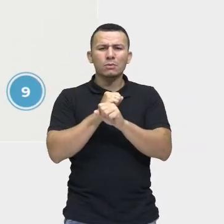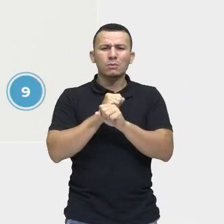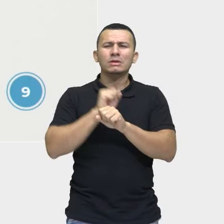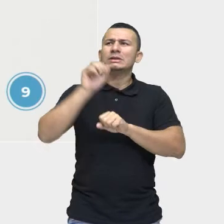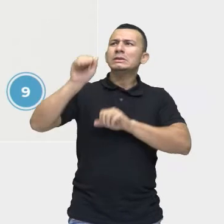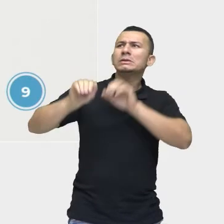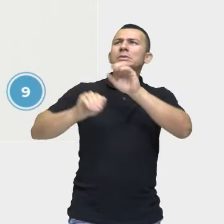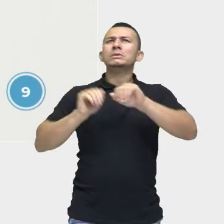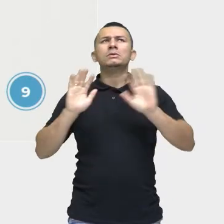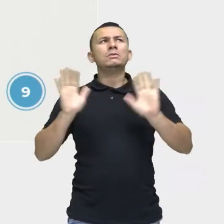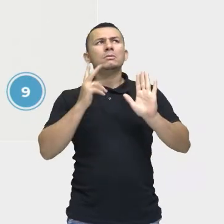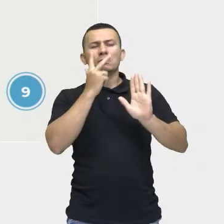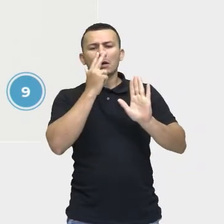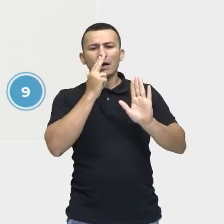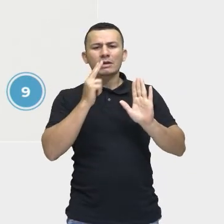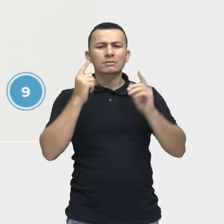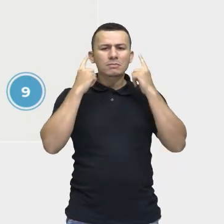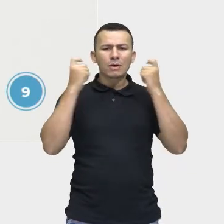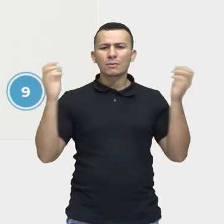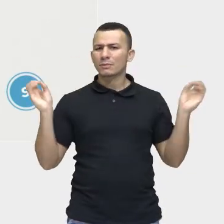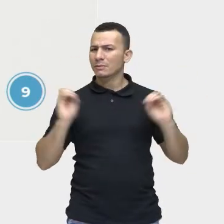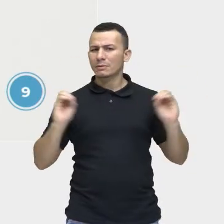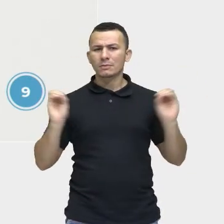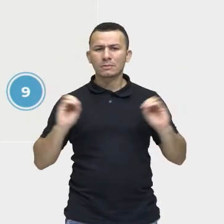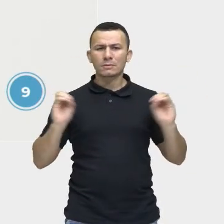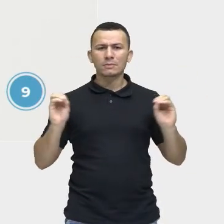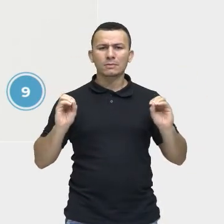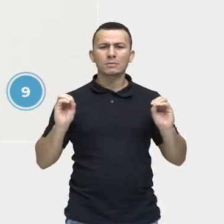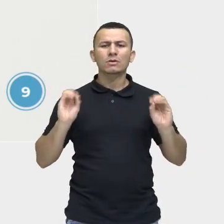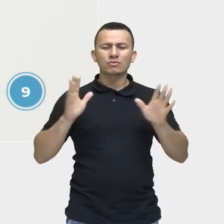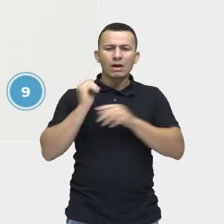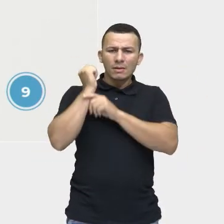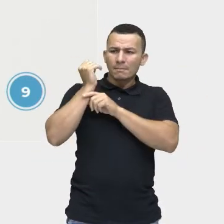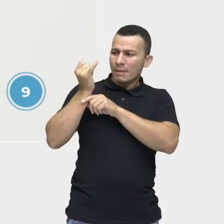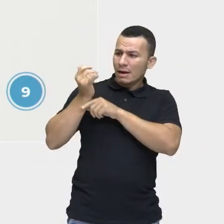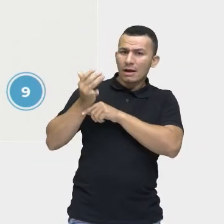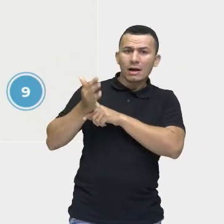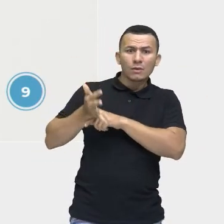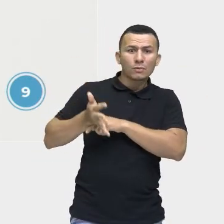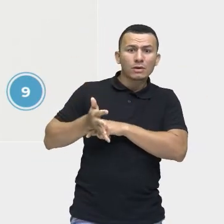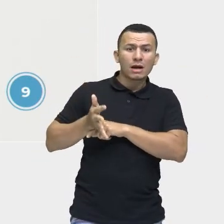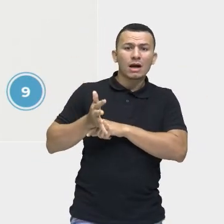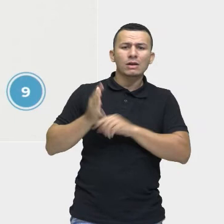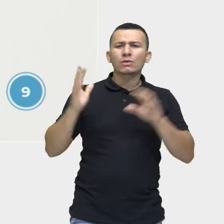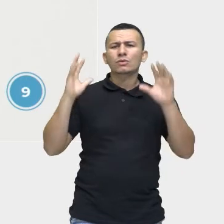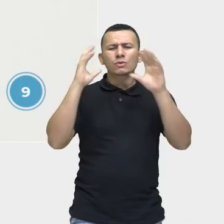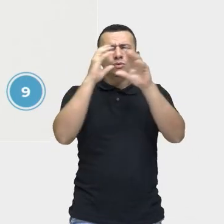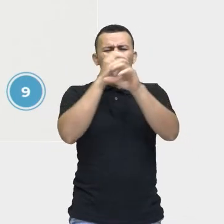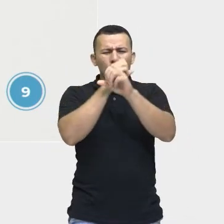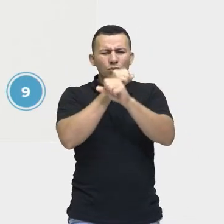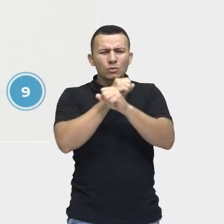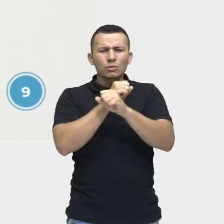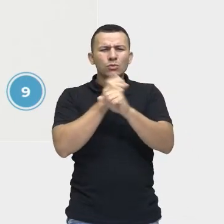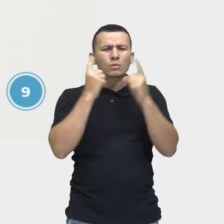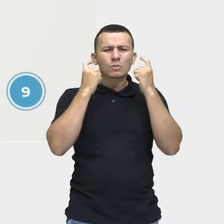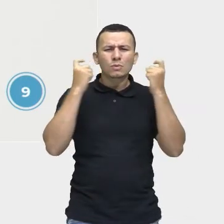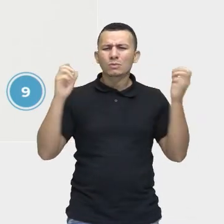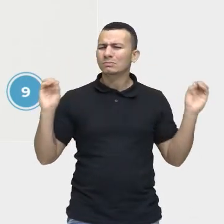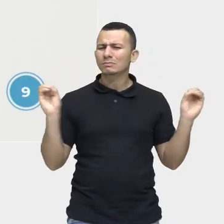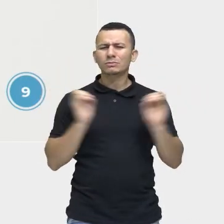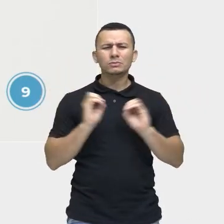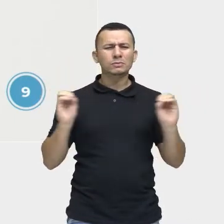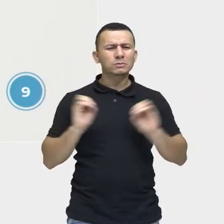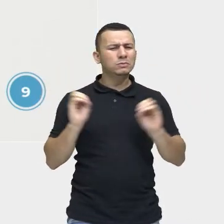o silêncio das horas tardias, bateu o frio da madrugada. E na noite escura não se ouviu um som